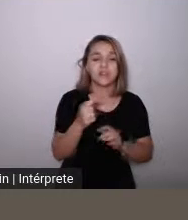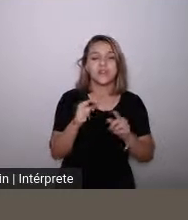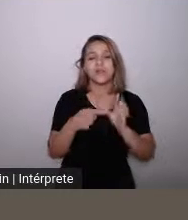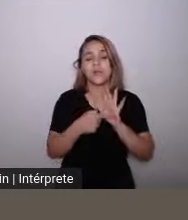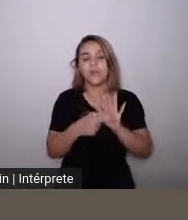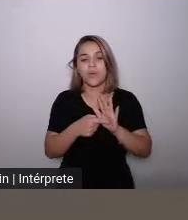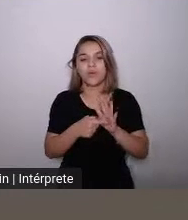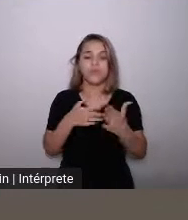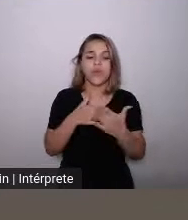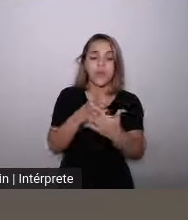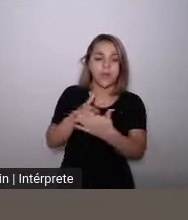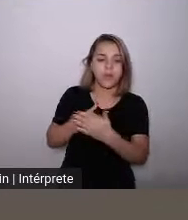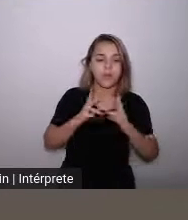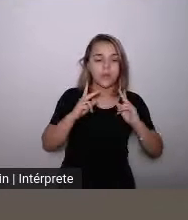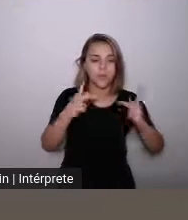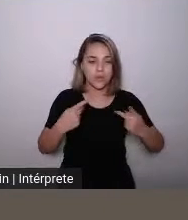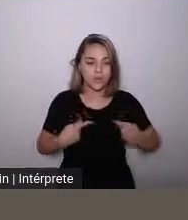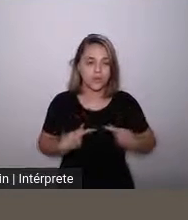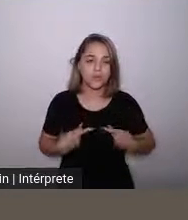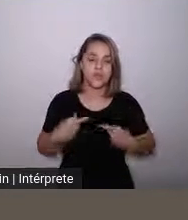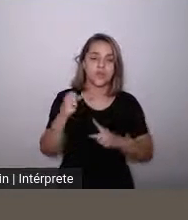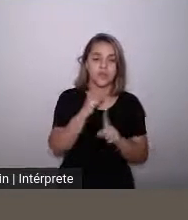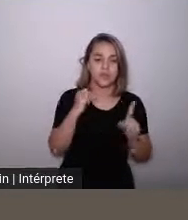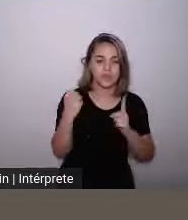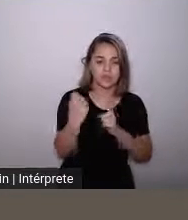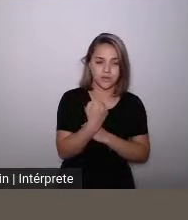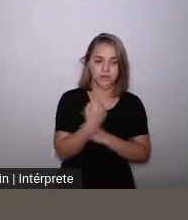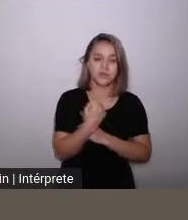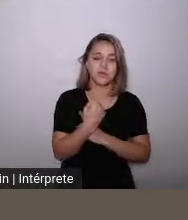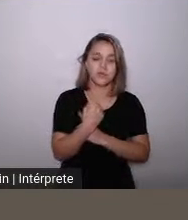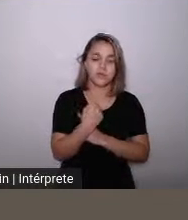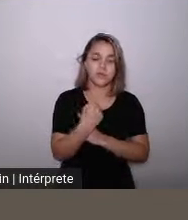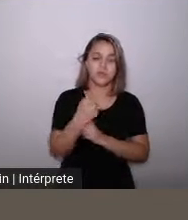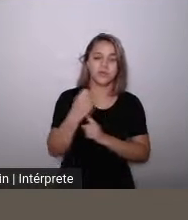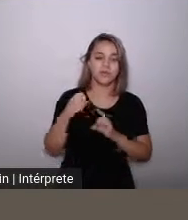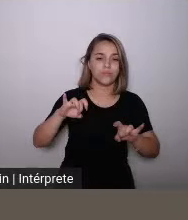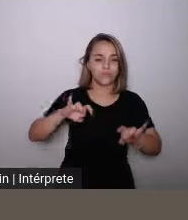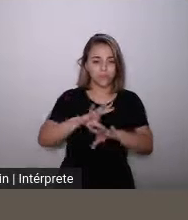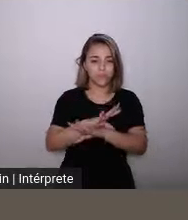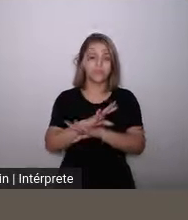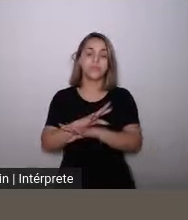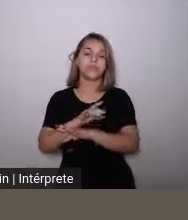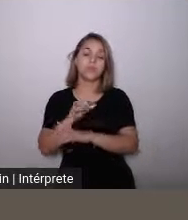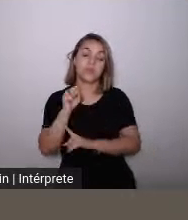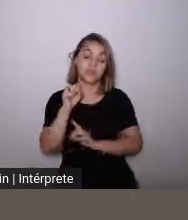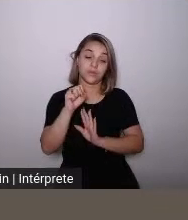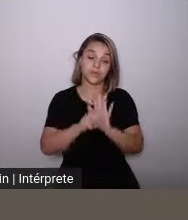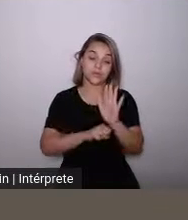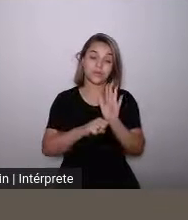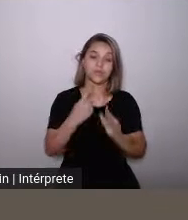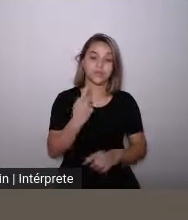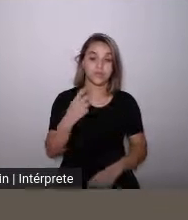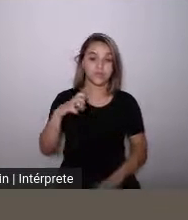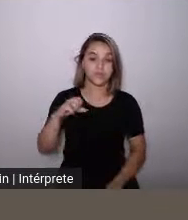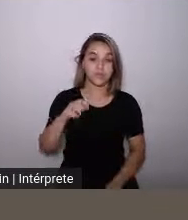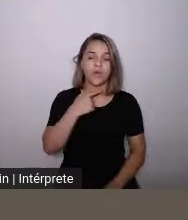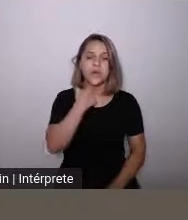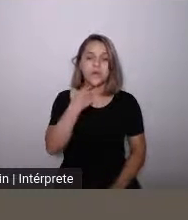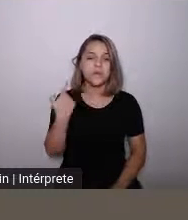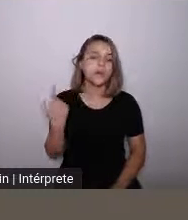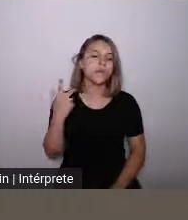do humano na contracorrente da sociedade do fim do século XIX, que fez da morte um tabu. O